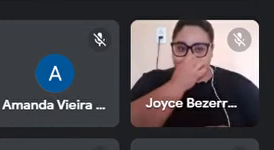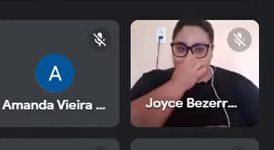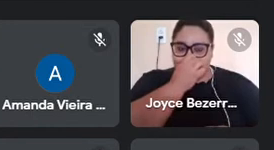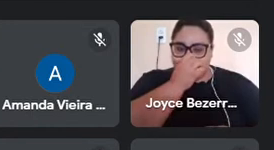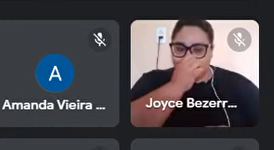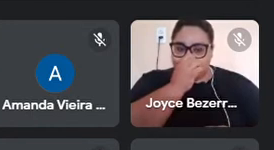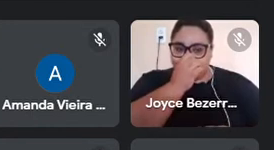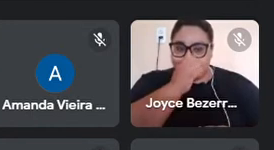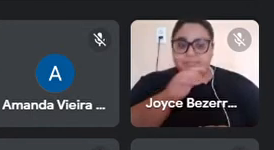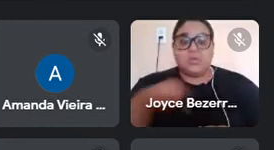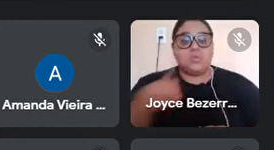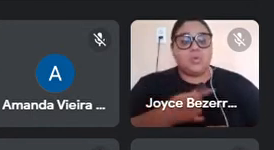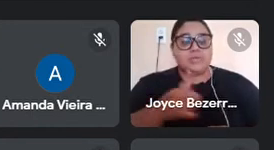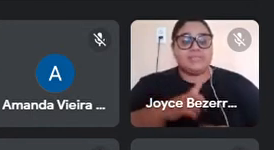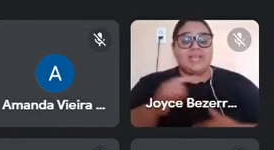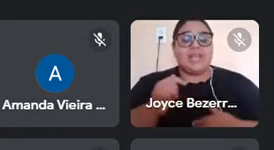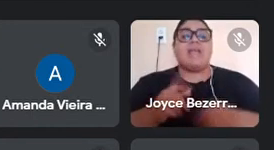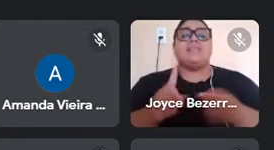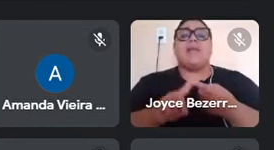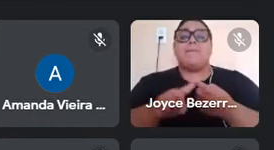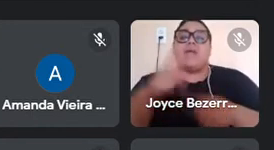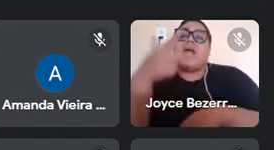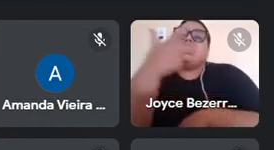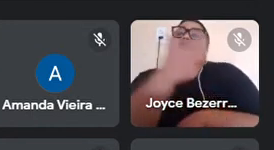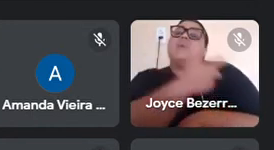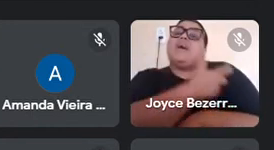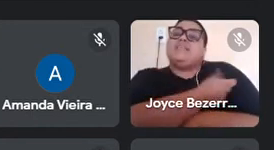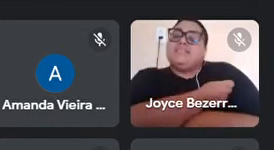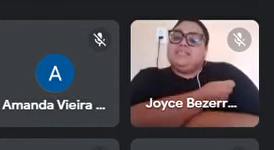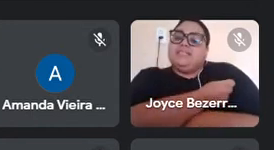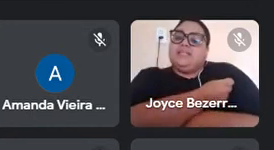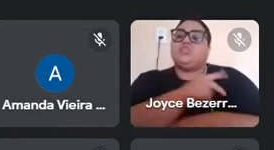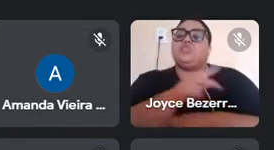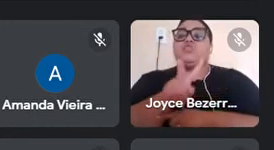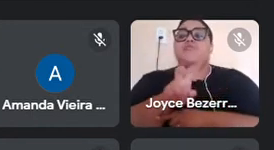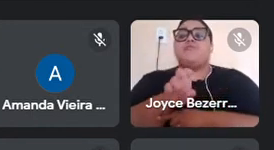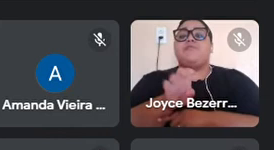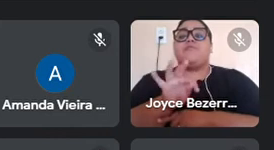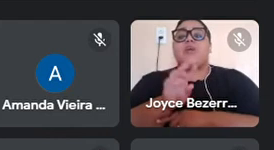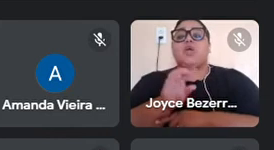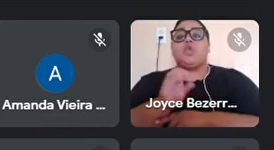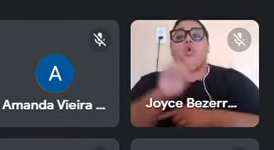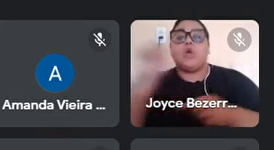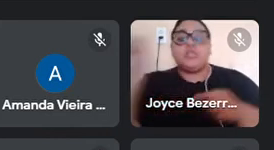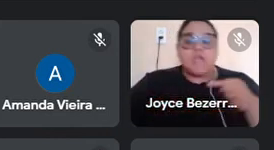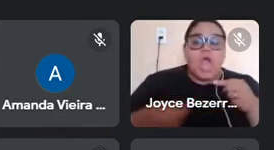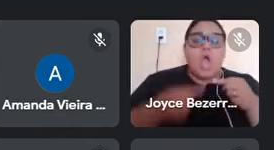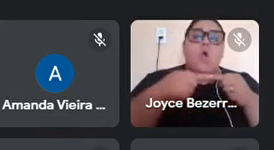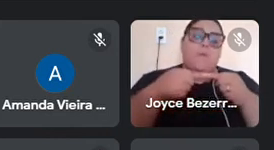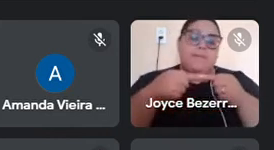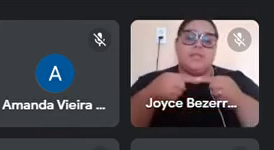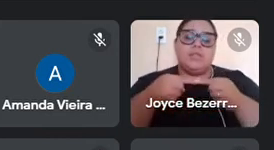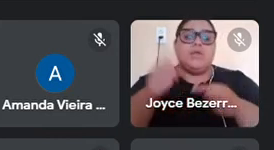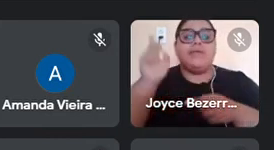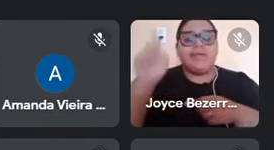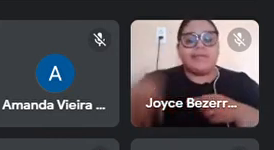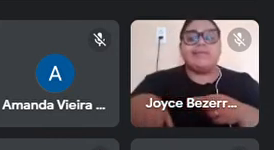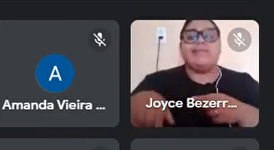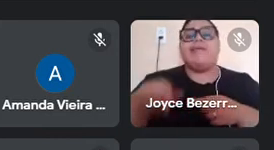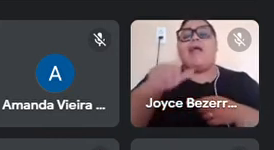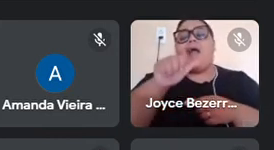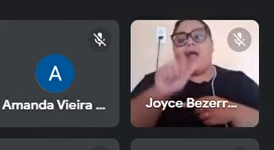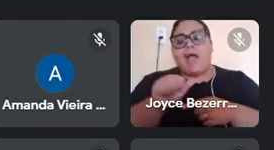E nós temos aí as vacinas de vetores recombinantes, que, como eu acabei de dizer para vocês, se enquadra o quê? A AstraZeneca, a